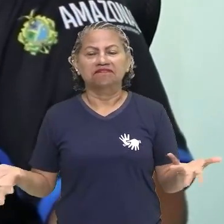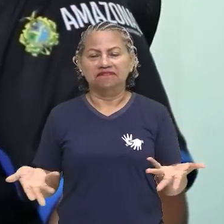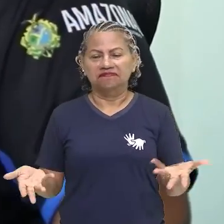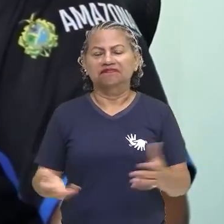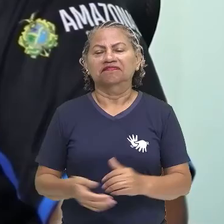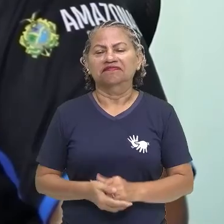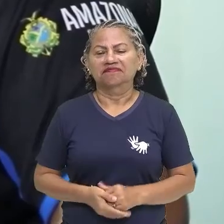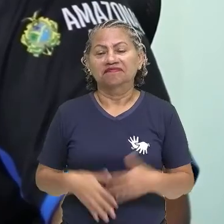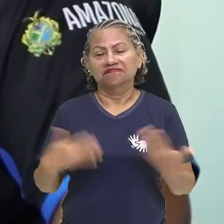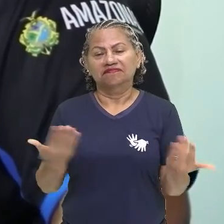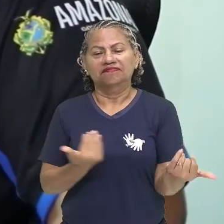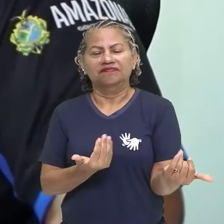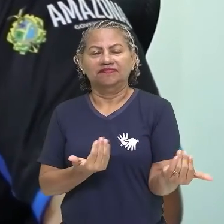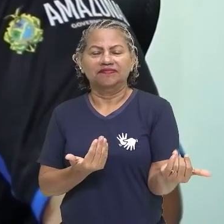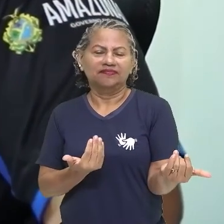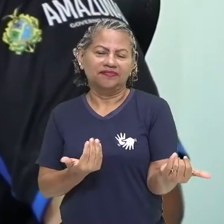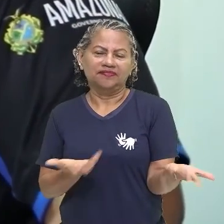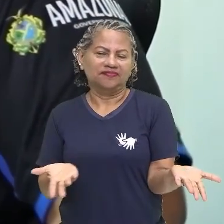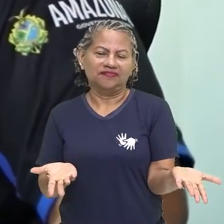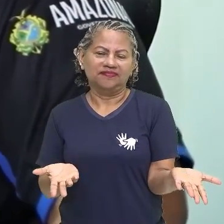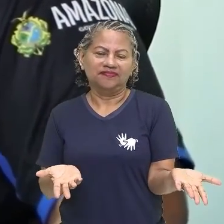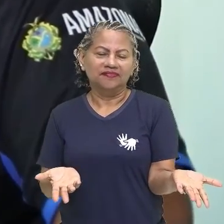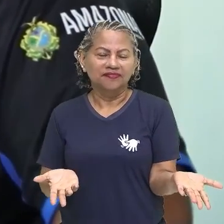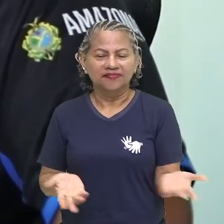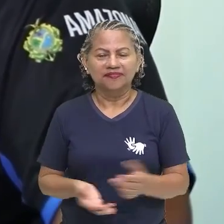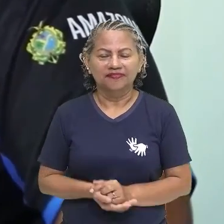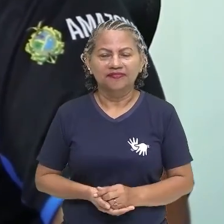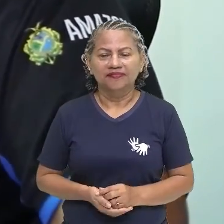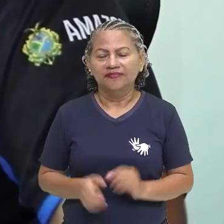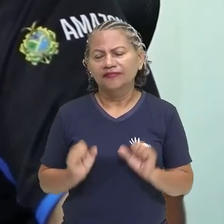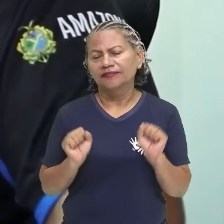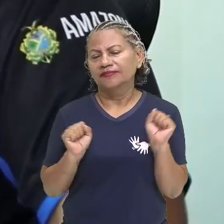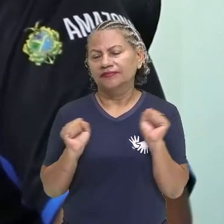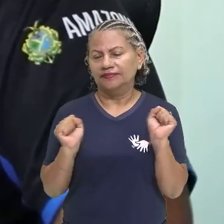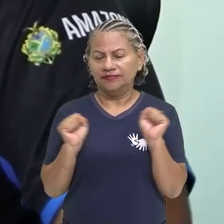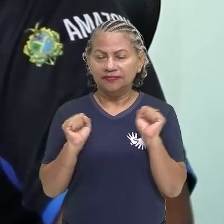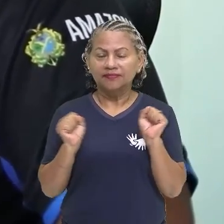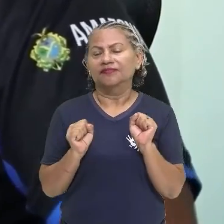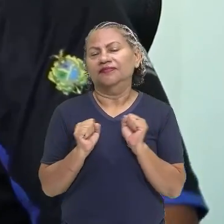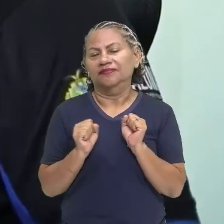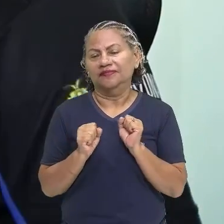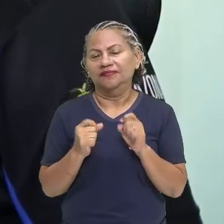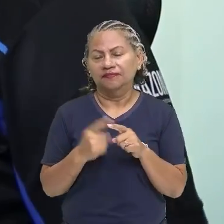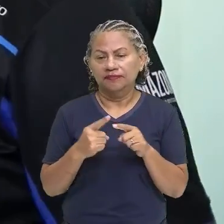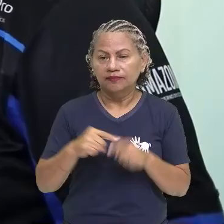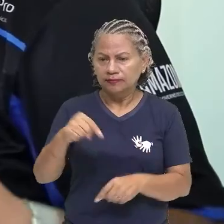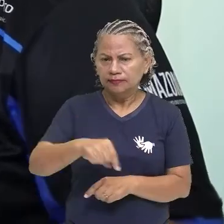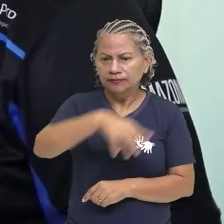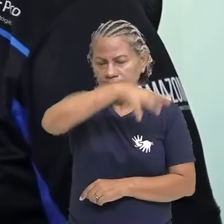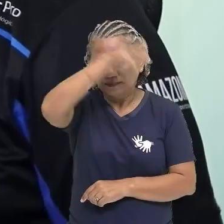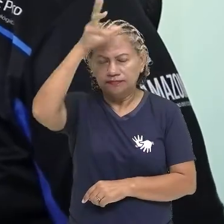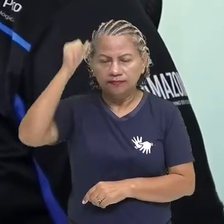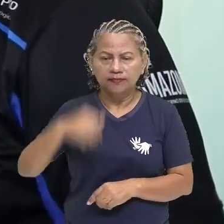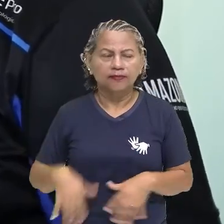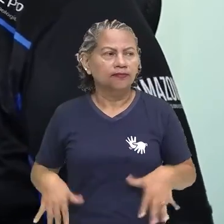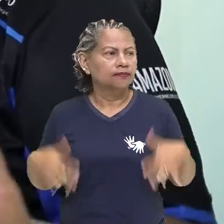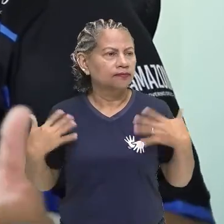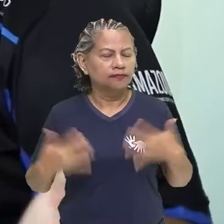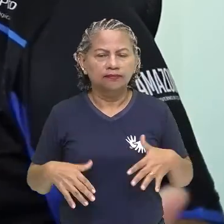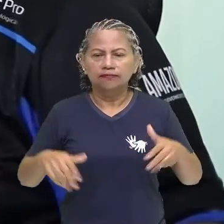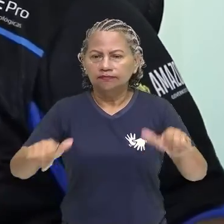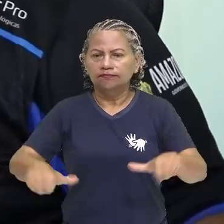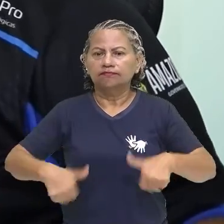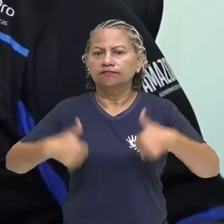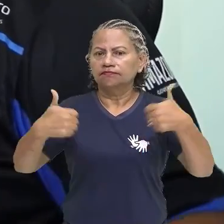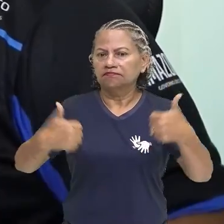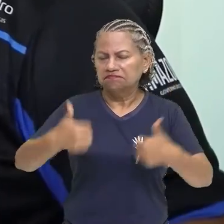Então a garotada de adolescente, e pra gente foi um sucesso ter feito isso no Amazon Tecnogame. Eu não sabia que tinha competição de